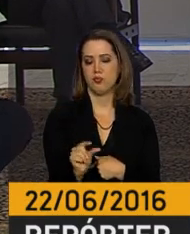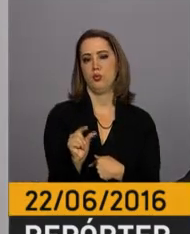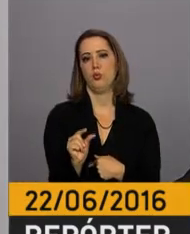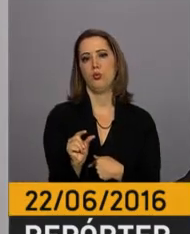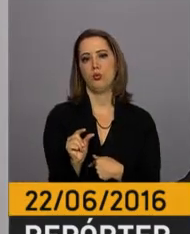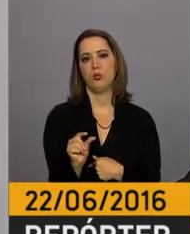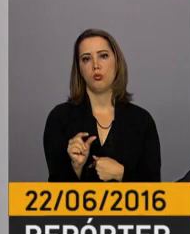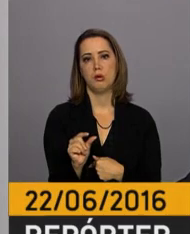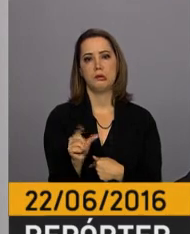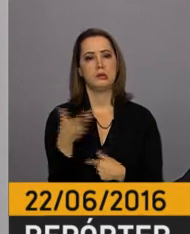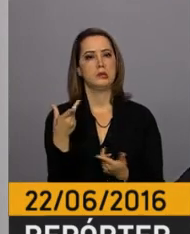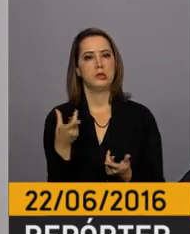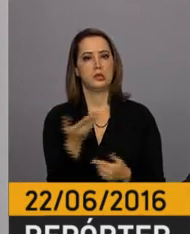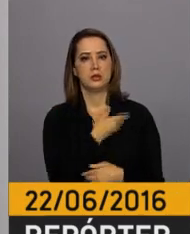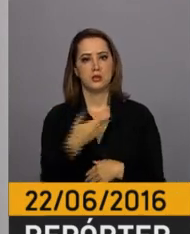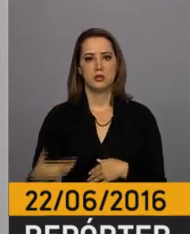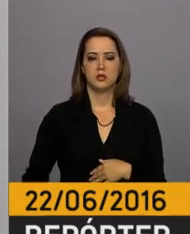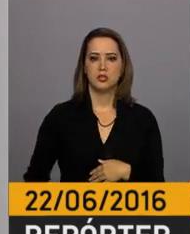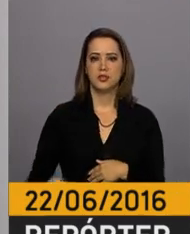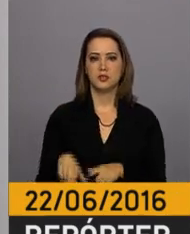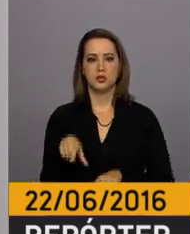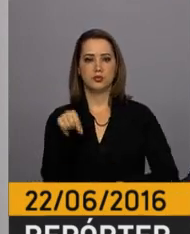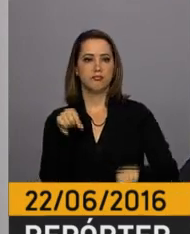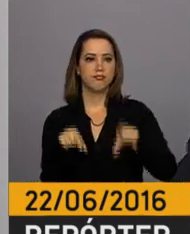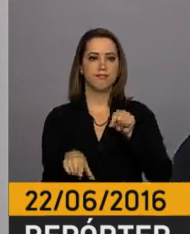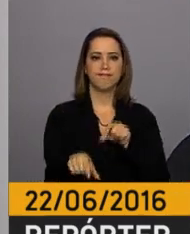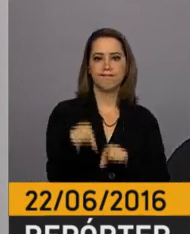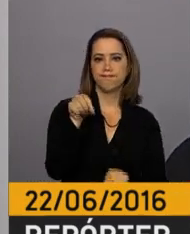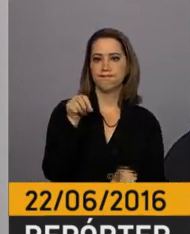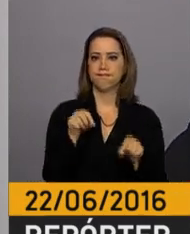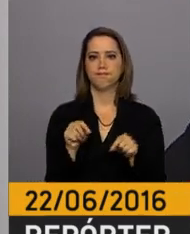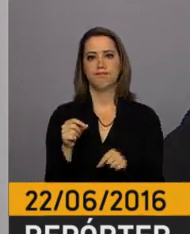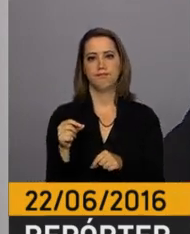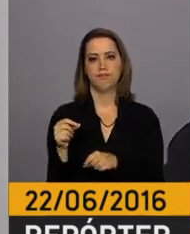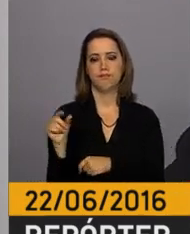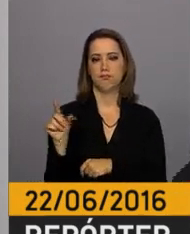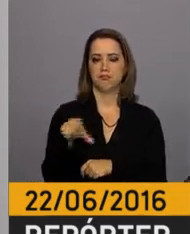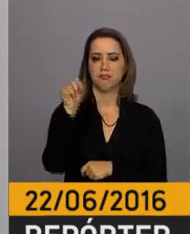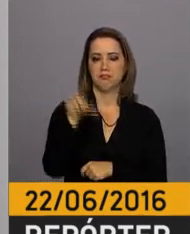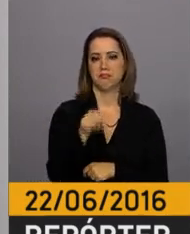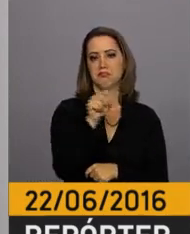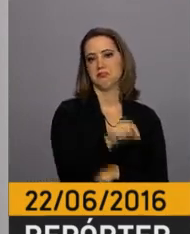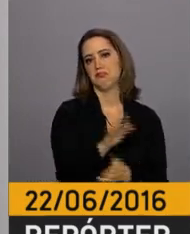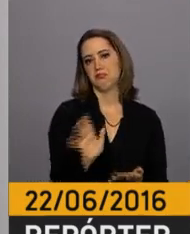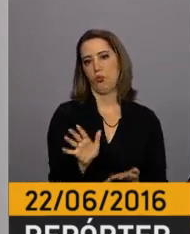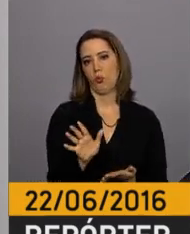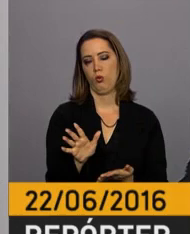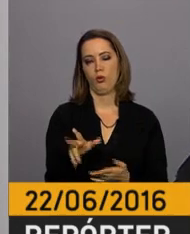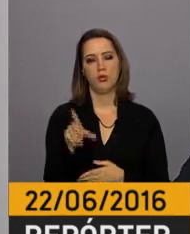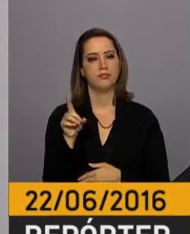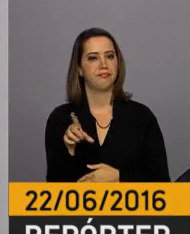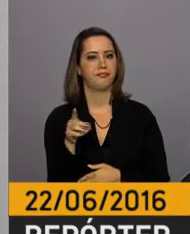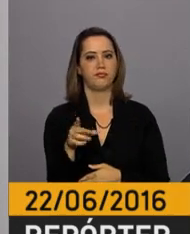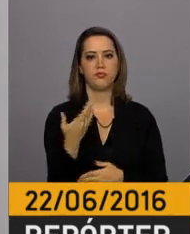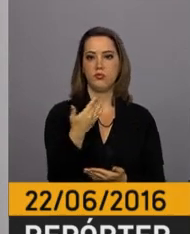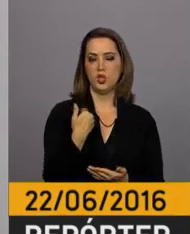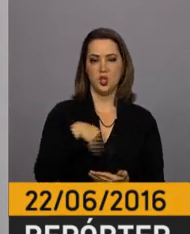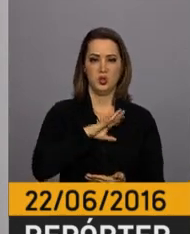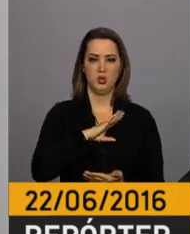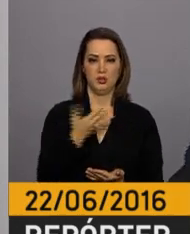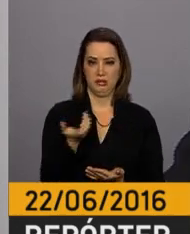governo dos apaniguados dos pré-escolhidos dos Campeões pré-selecionados que nós queremos